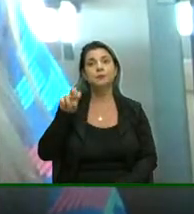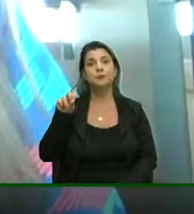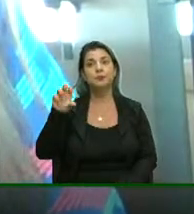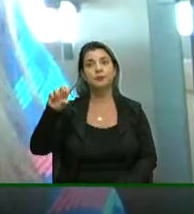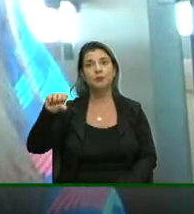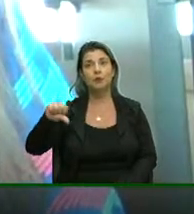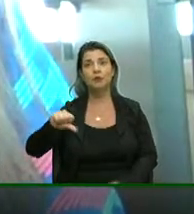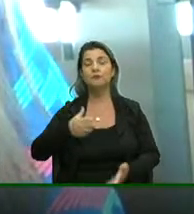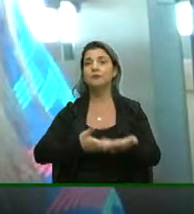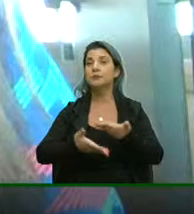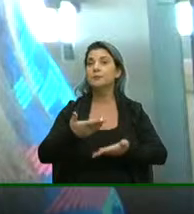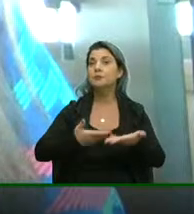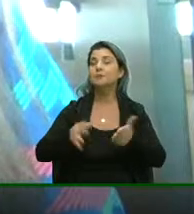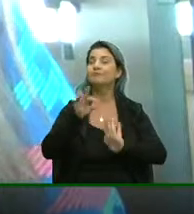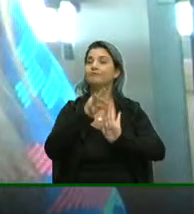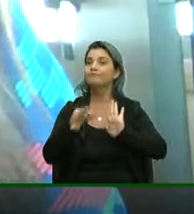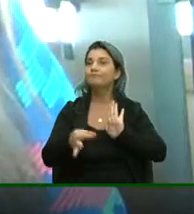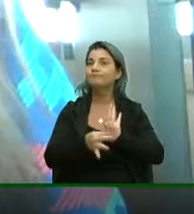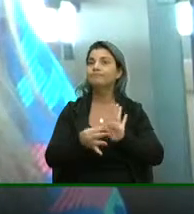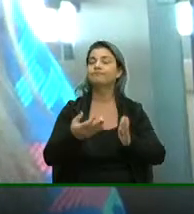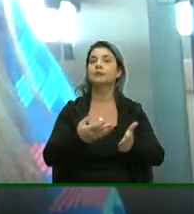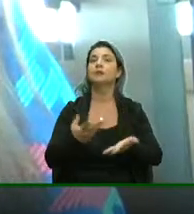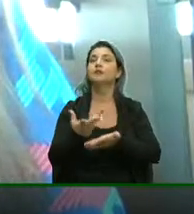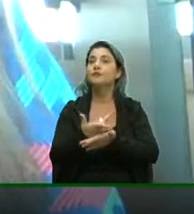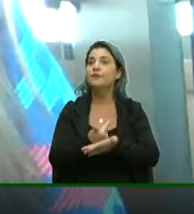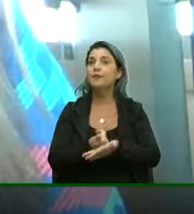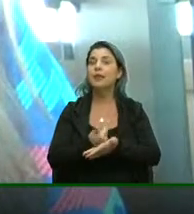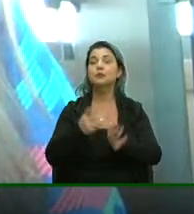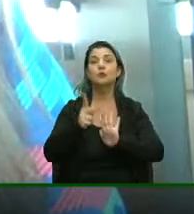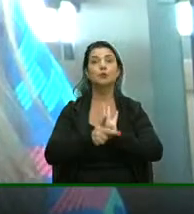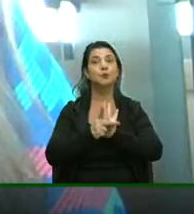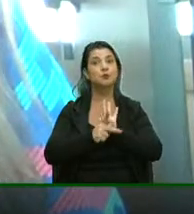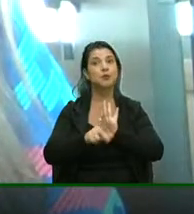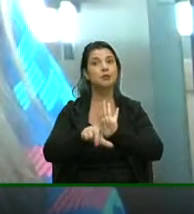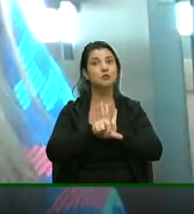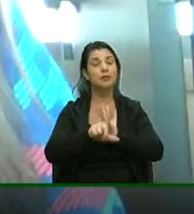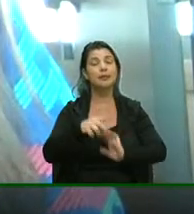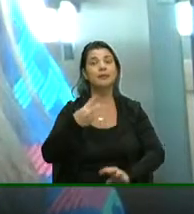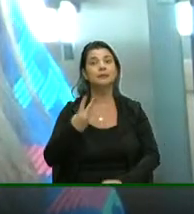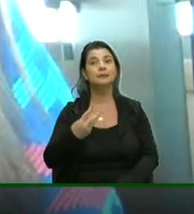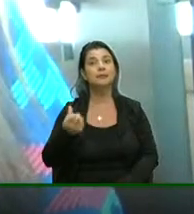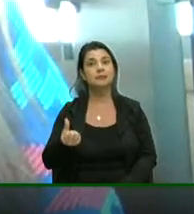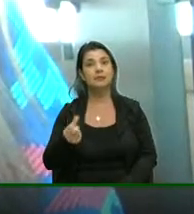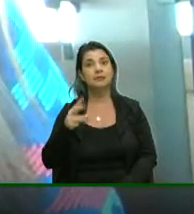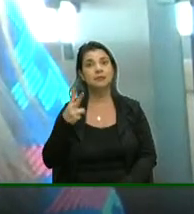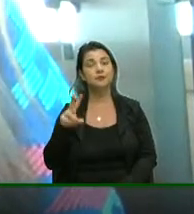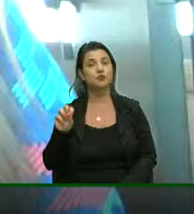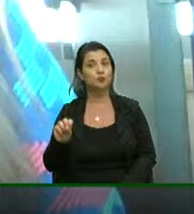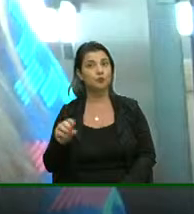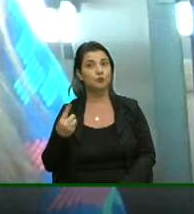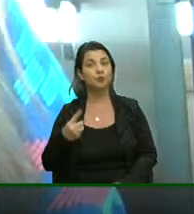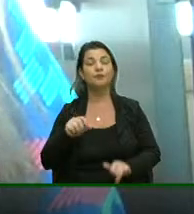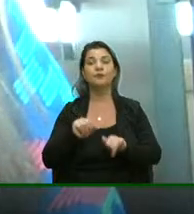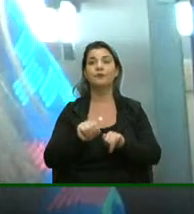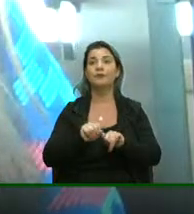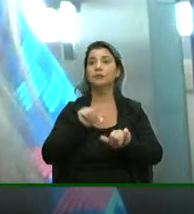a taxa de serviços diversos e outras providências. No projeto de lei número 36/21, ficam introduzidas as seguintes